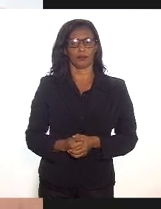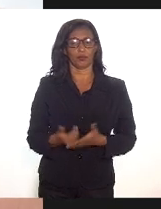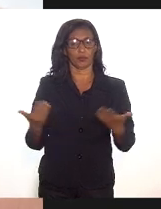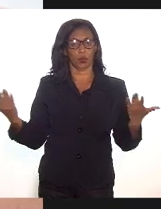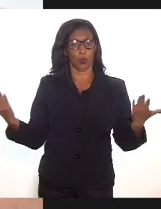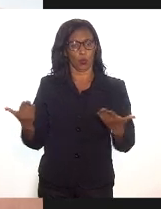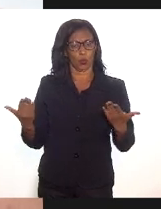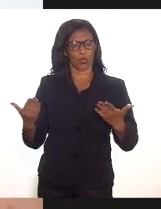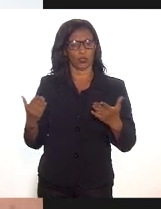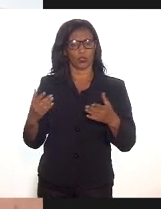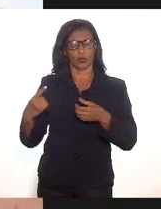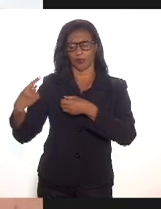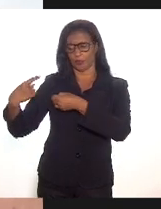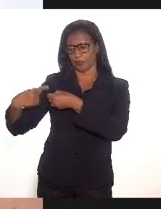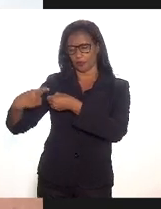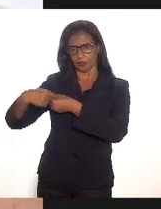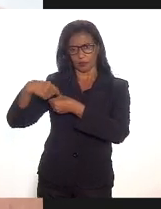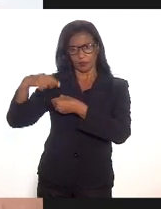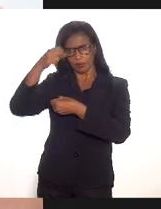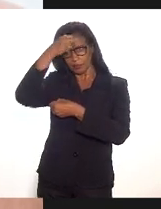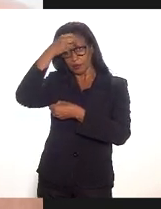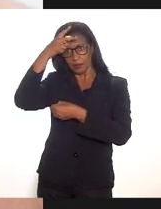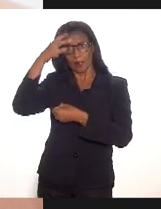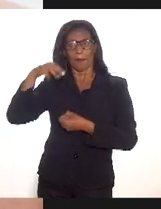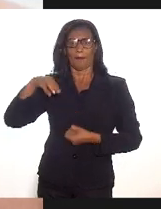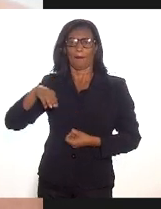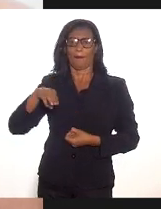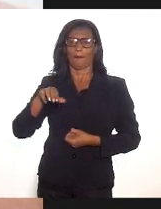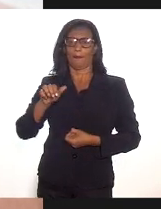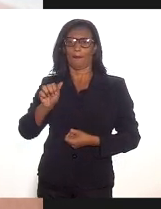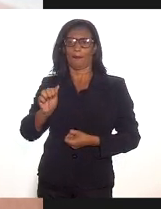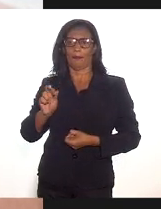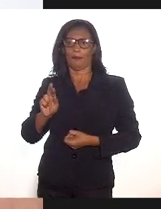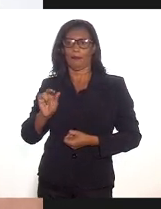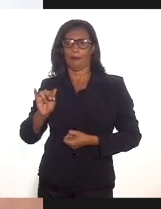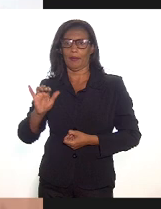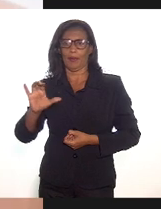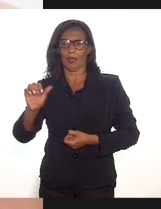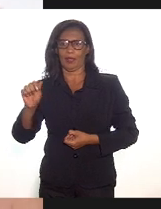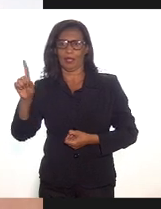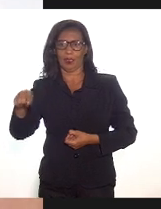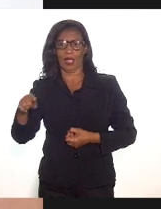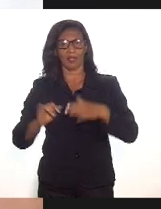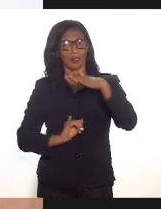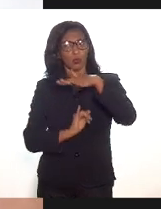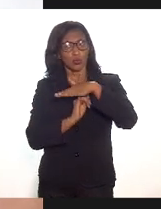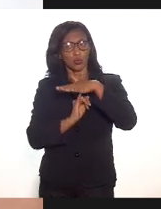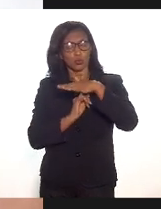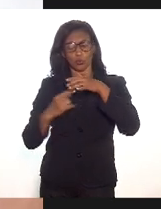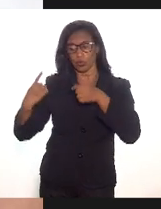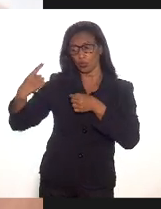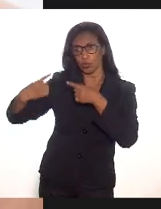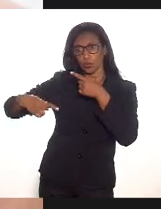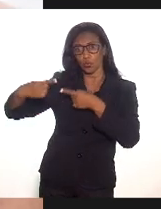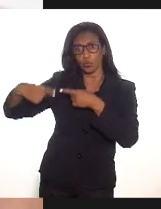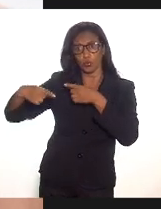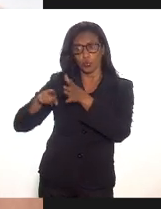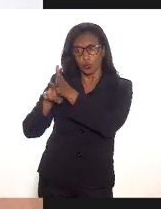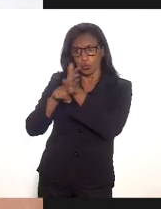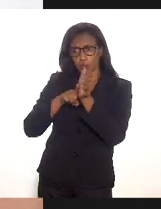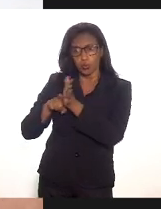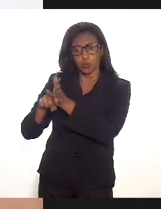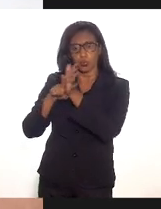município de Maricá, o prefeito Fabiano Horta, por exemplo, tem o Instituto Darcy Ribeiro, que discute, que estuda, que